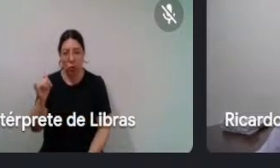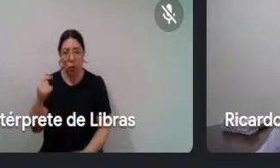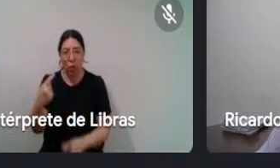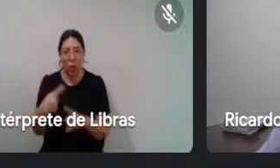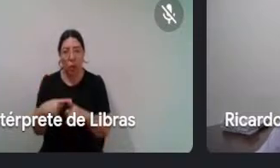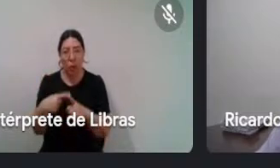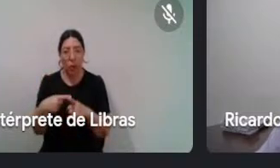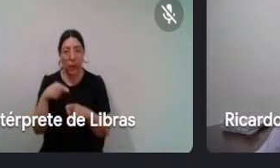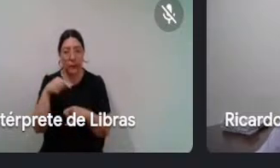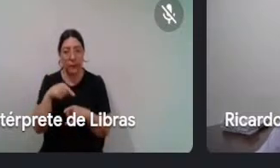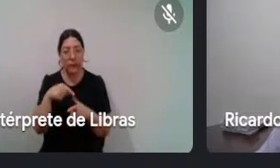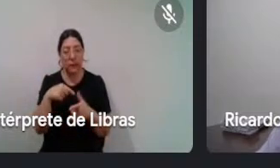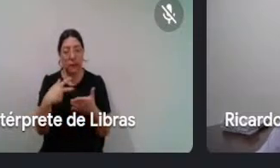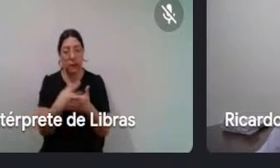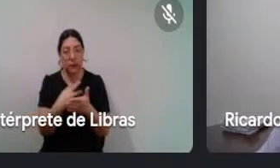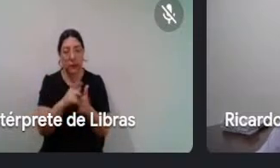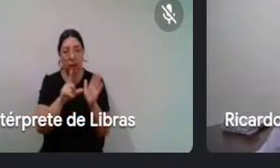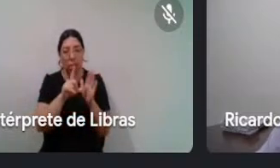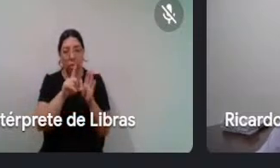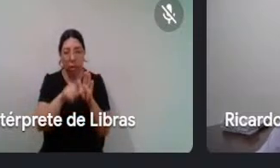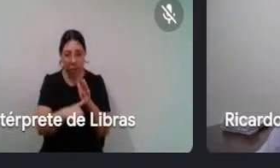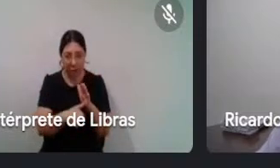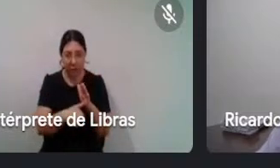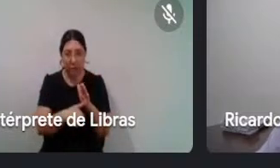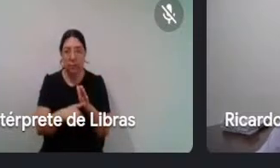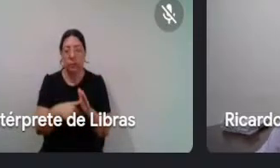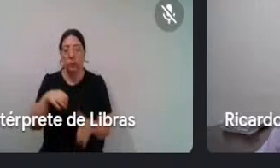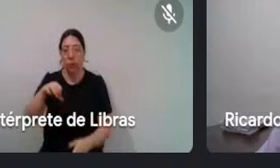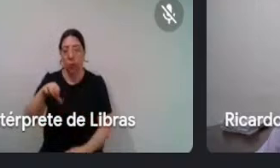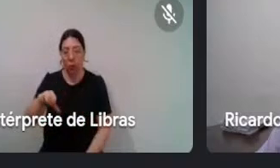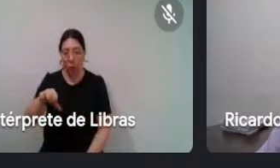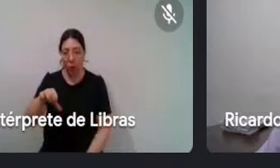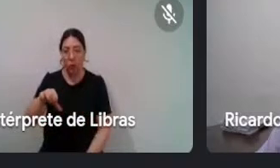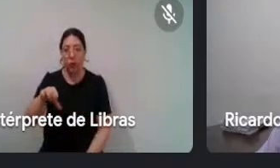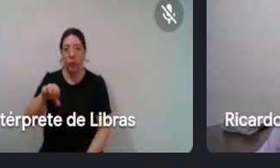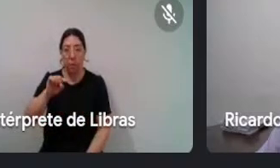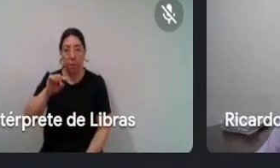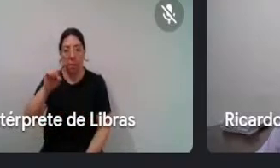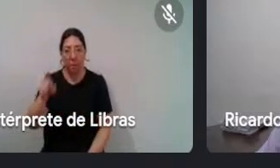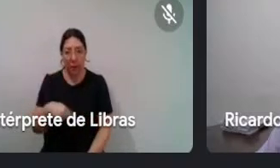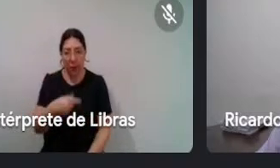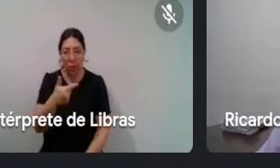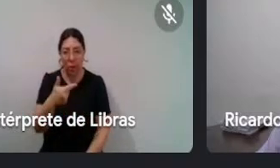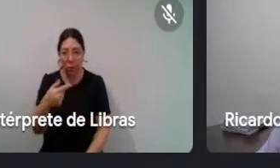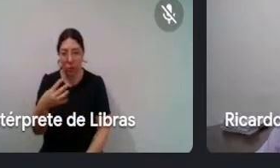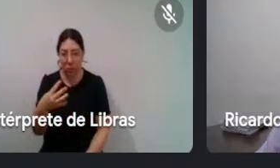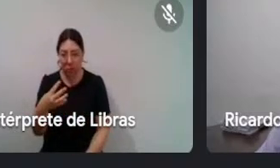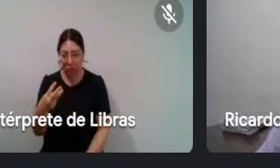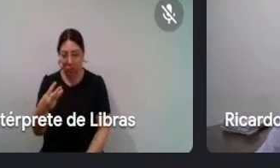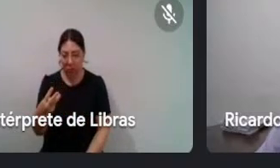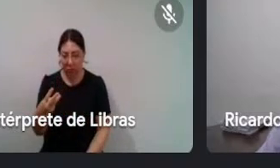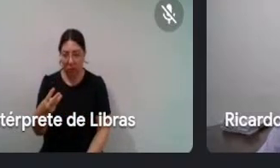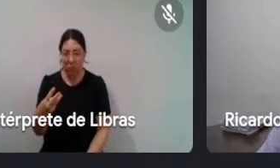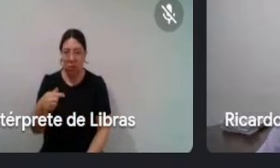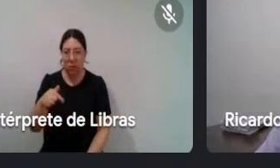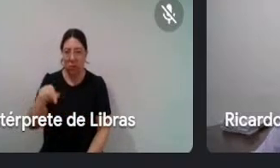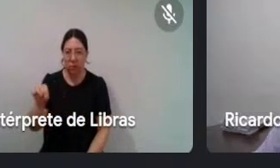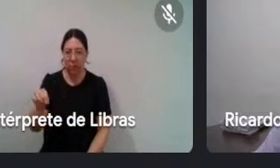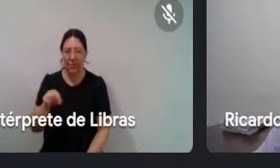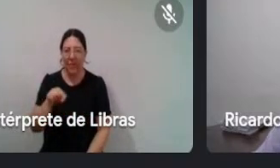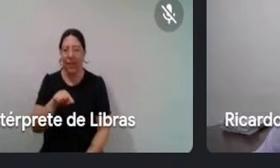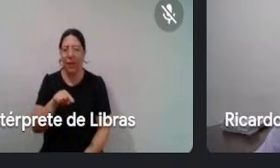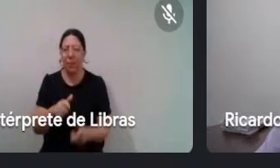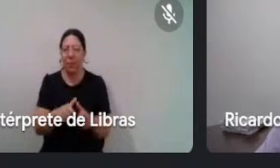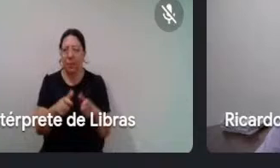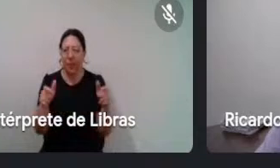de R$ 9.243,70. O que acontece? Efetivamente, esses partidos têm uma baixíssima representação,